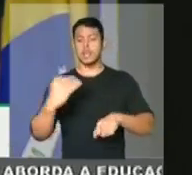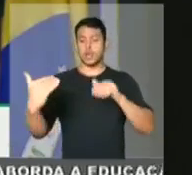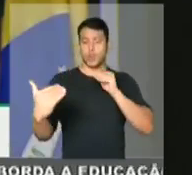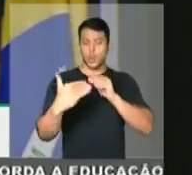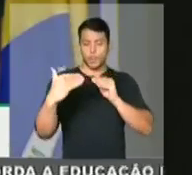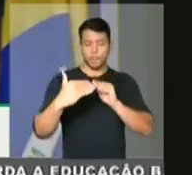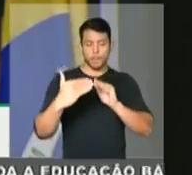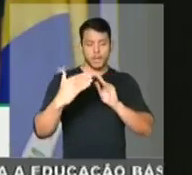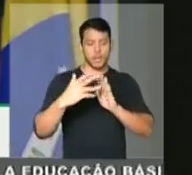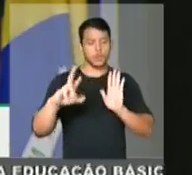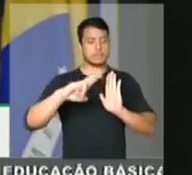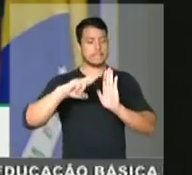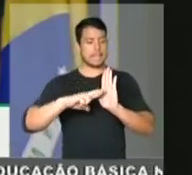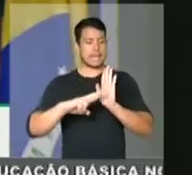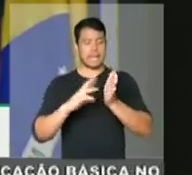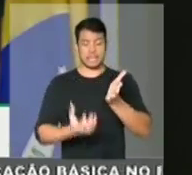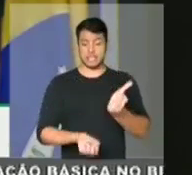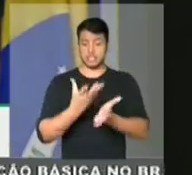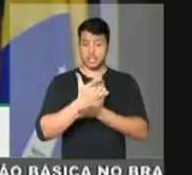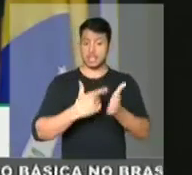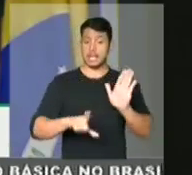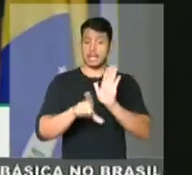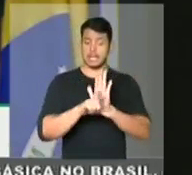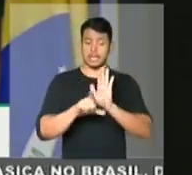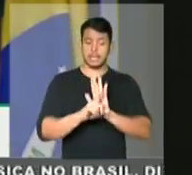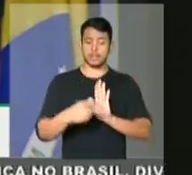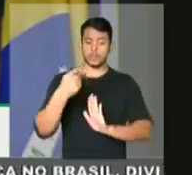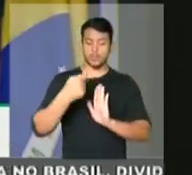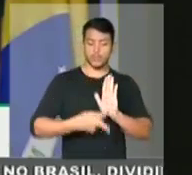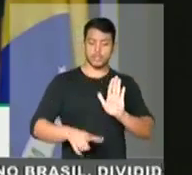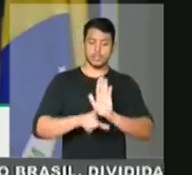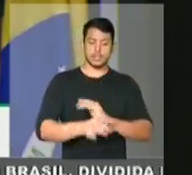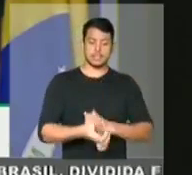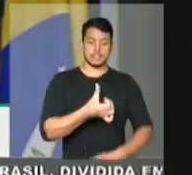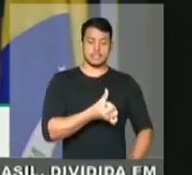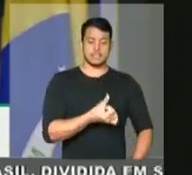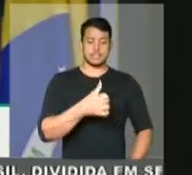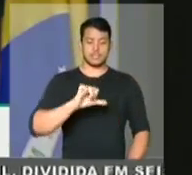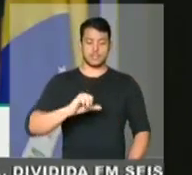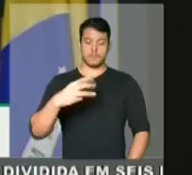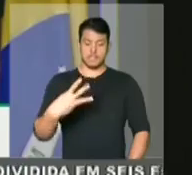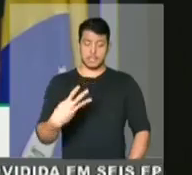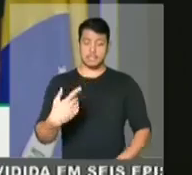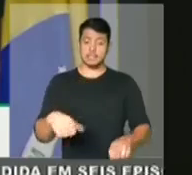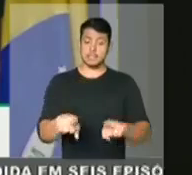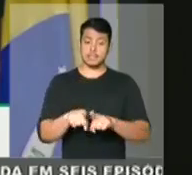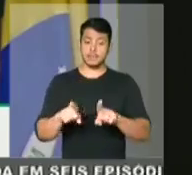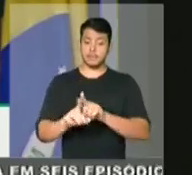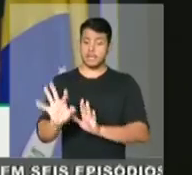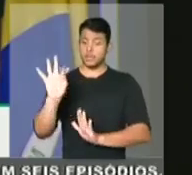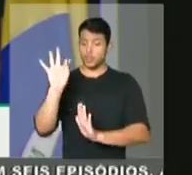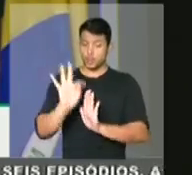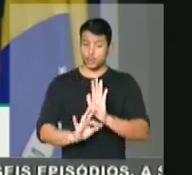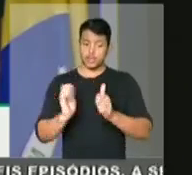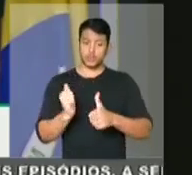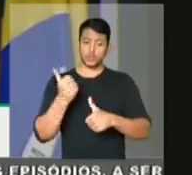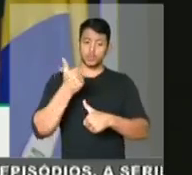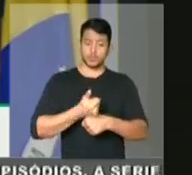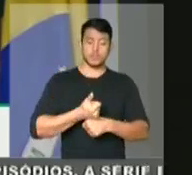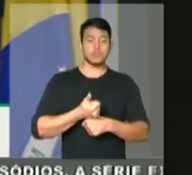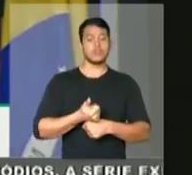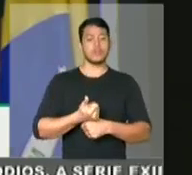legislativa do projeto de lei número 693 de 2019 e do substitutivo apresentado